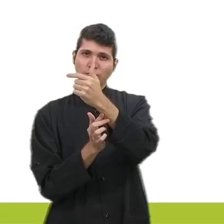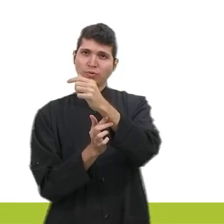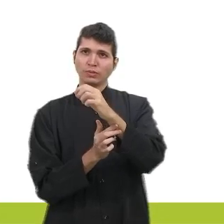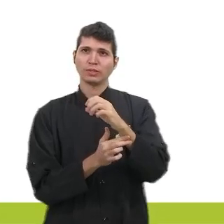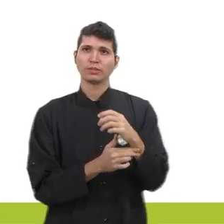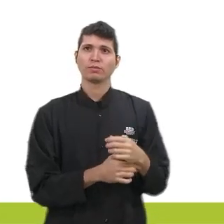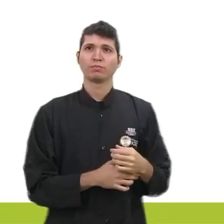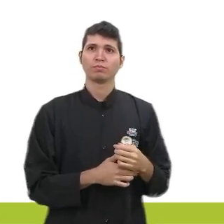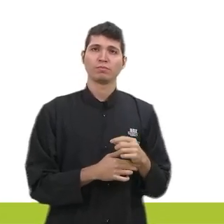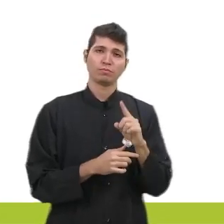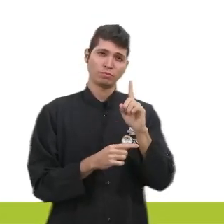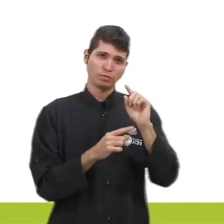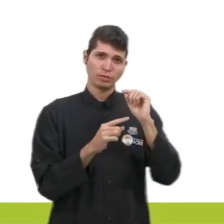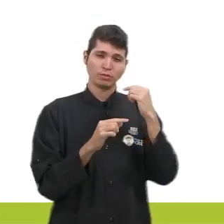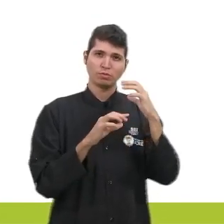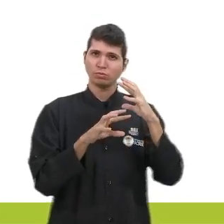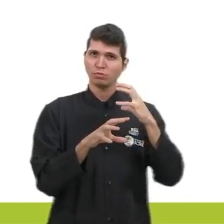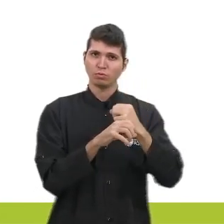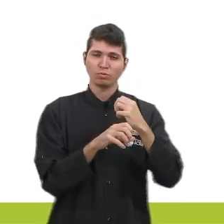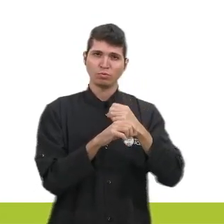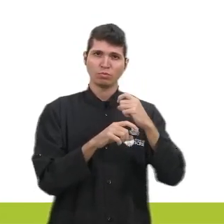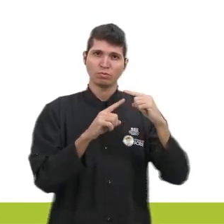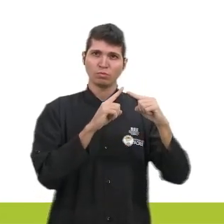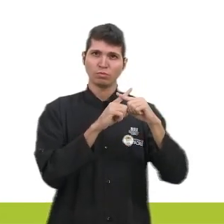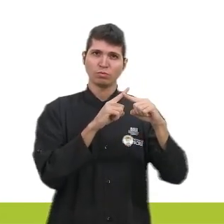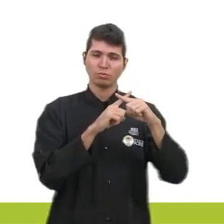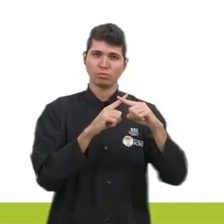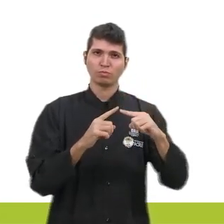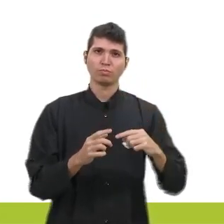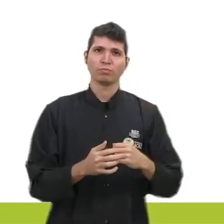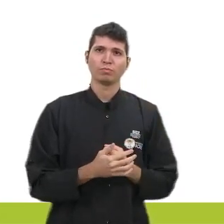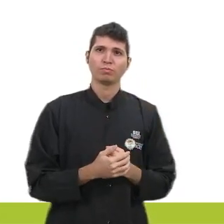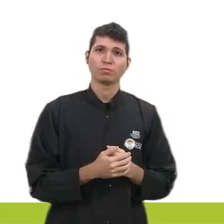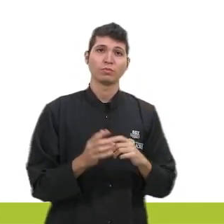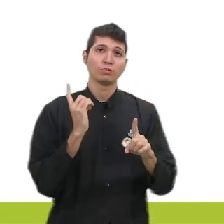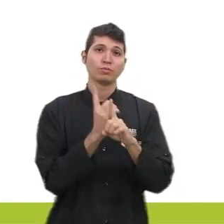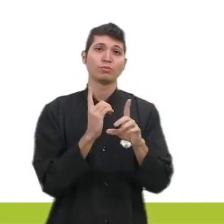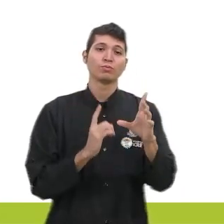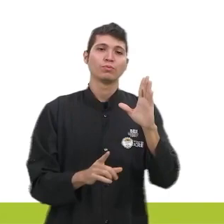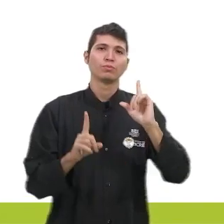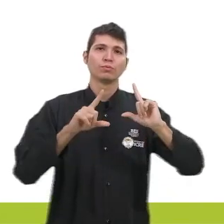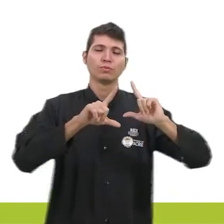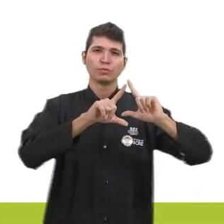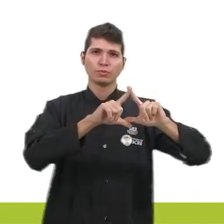dá 12, 16 menos 12, a gente encontrou o discriminante delta, tá? Lembra lá da